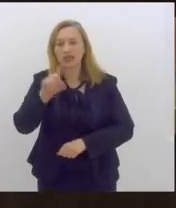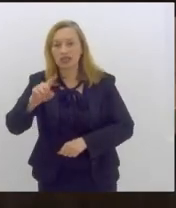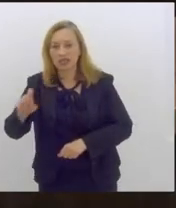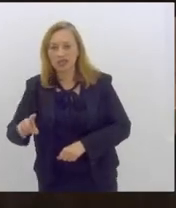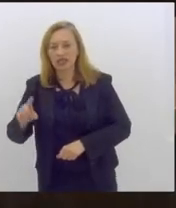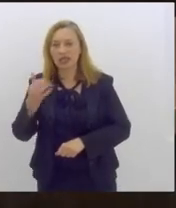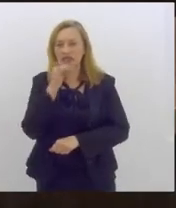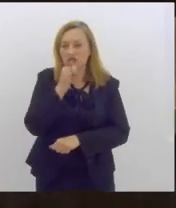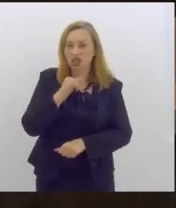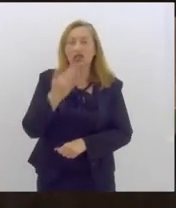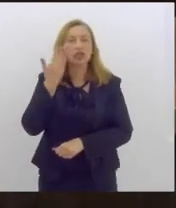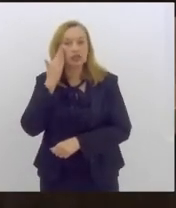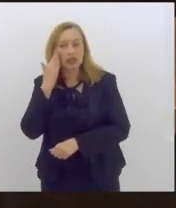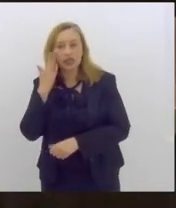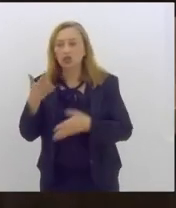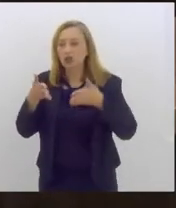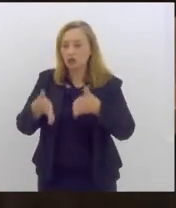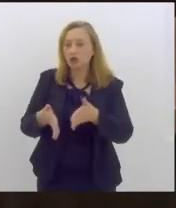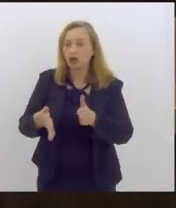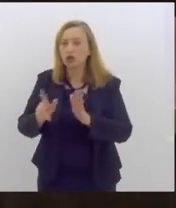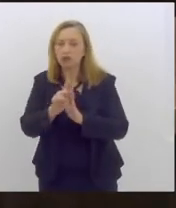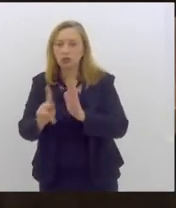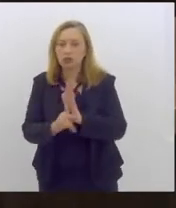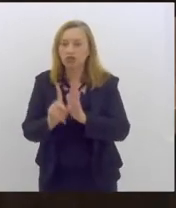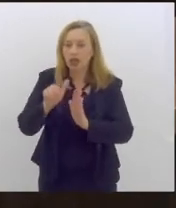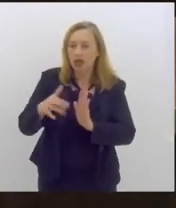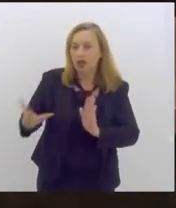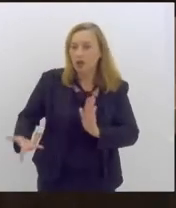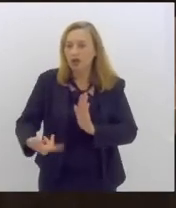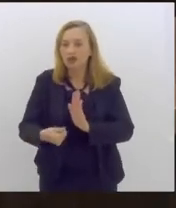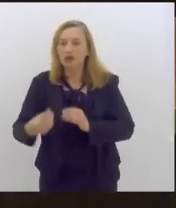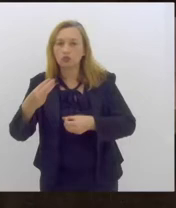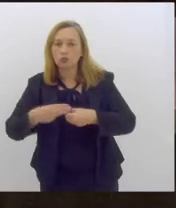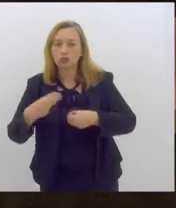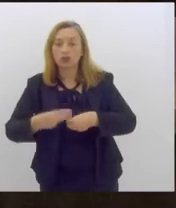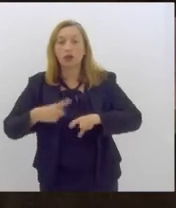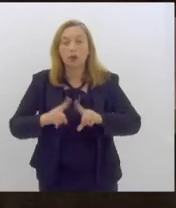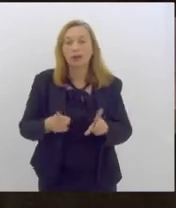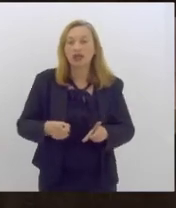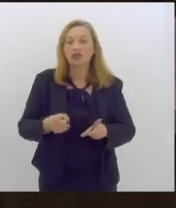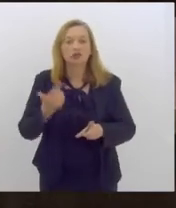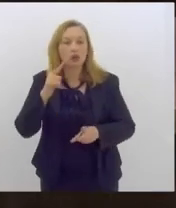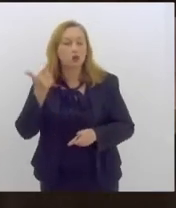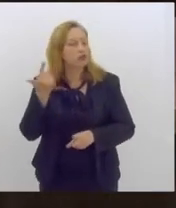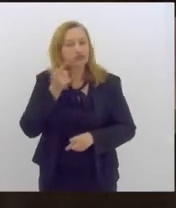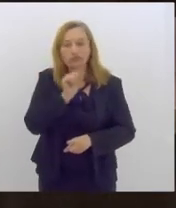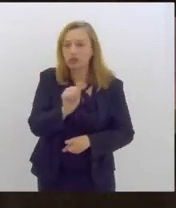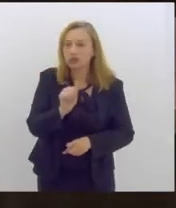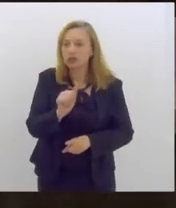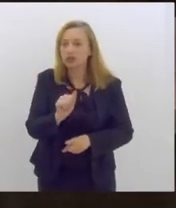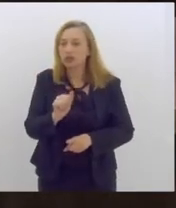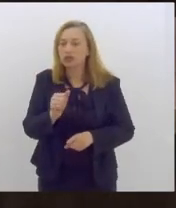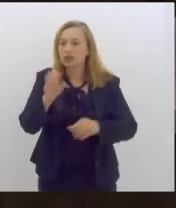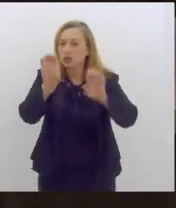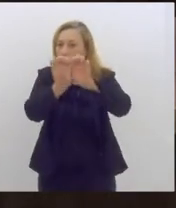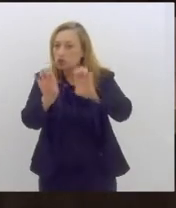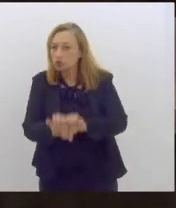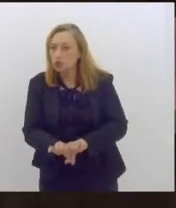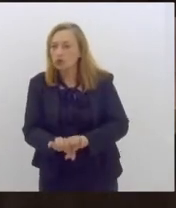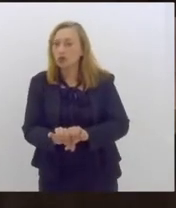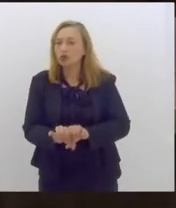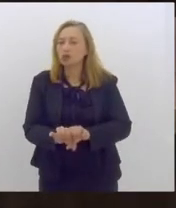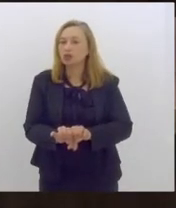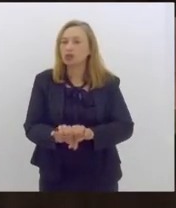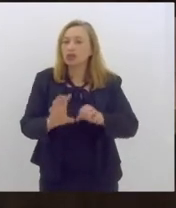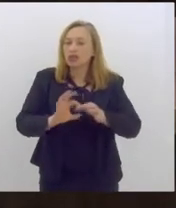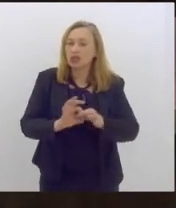a gente entende até que o foco do projeto é qualificar os municípios mas ele não conseguiu de forma mais estruturante